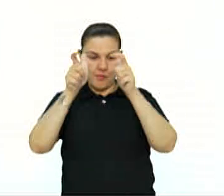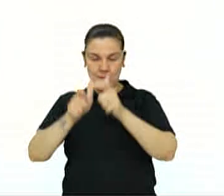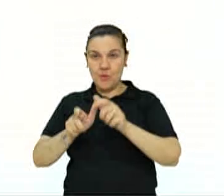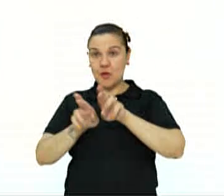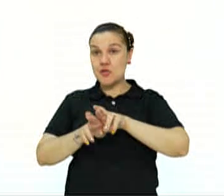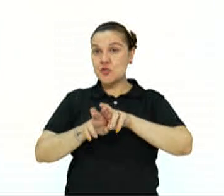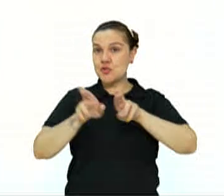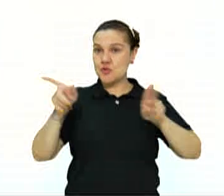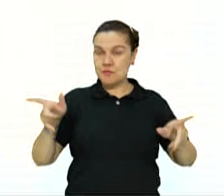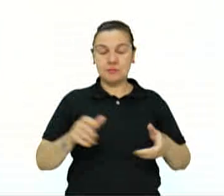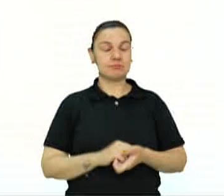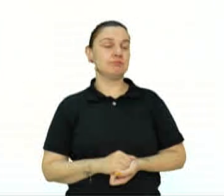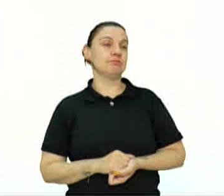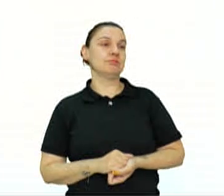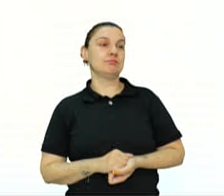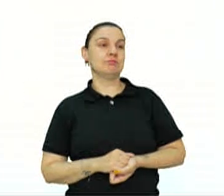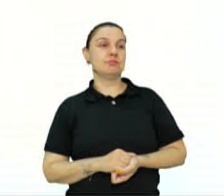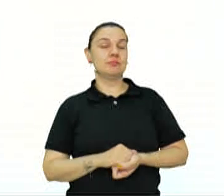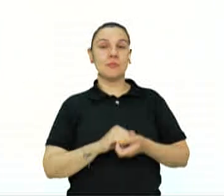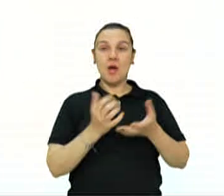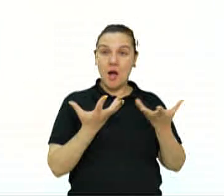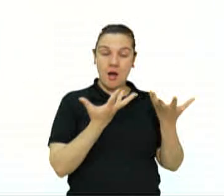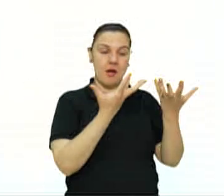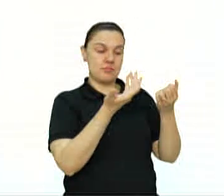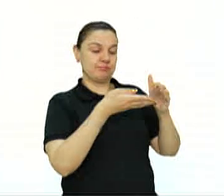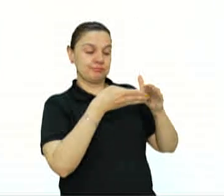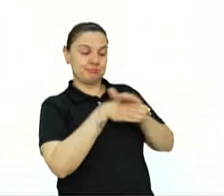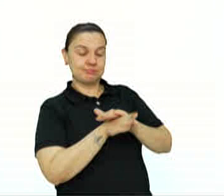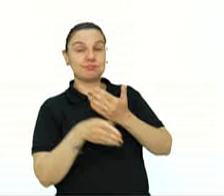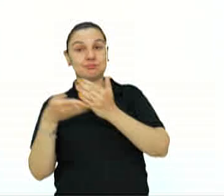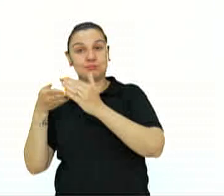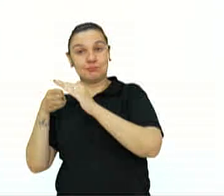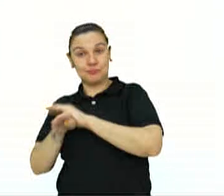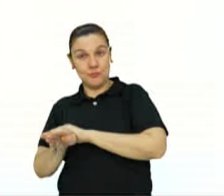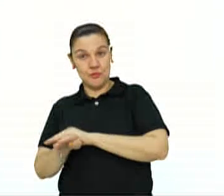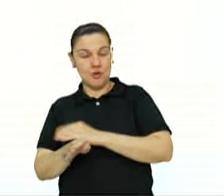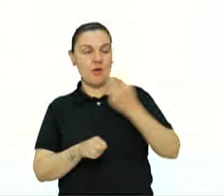diferentes, elas acabaram assumindo costumes diferentes,